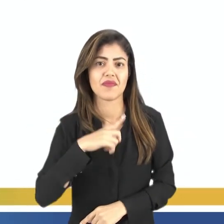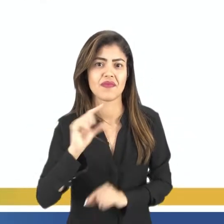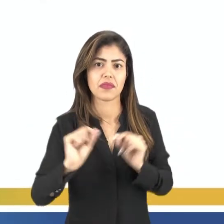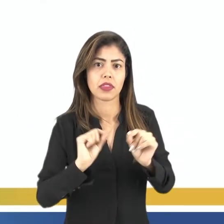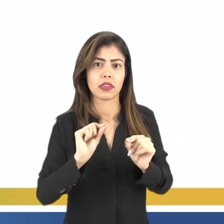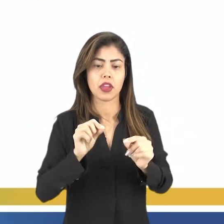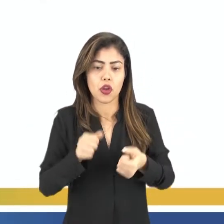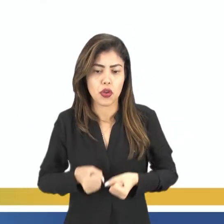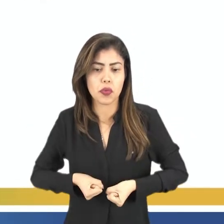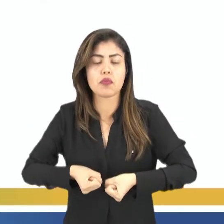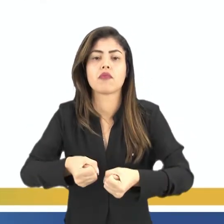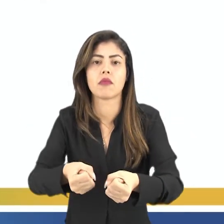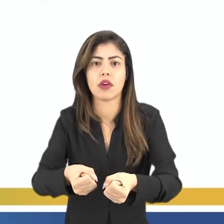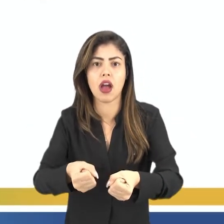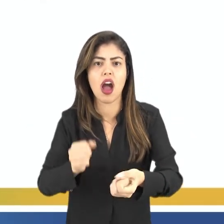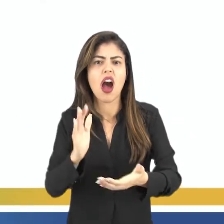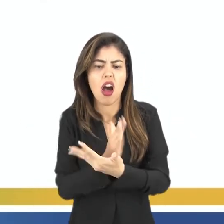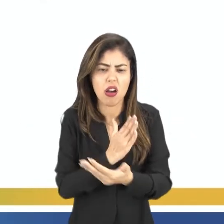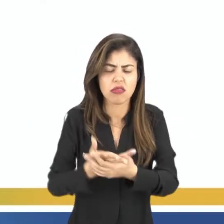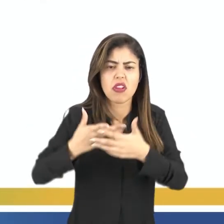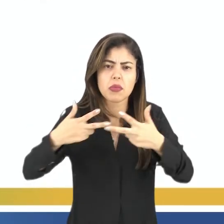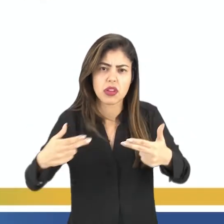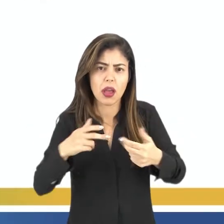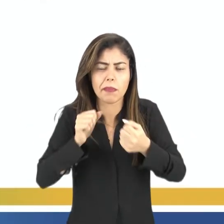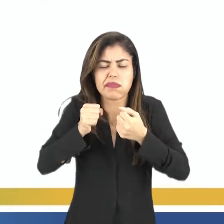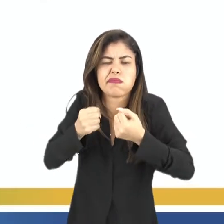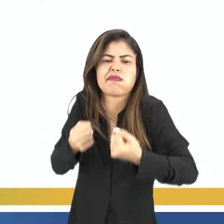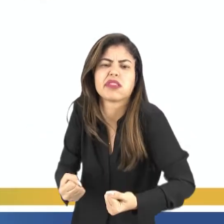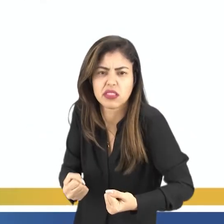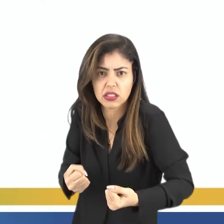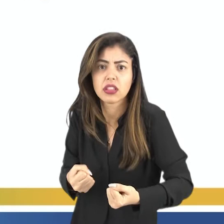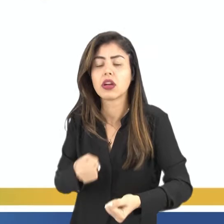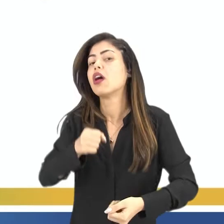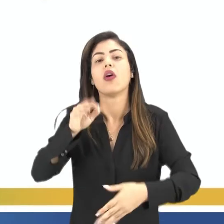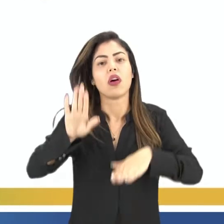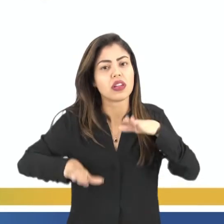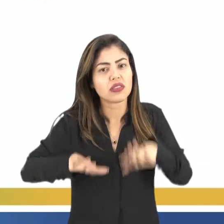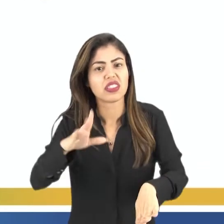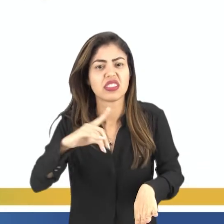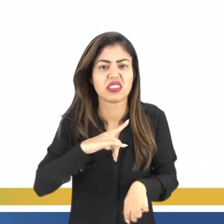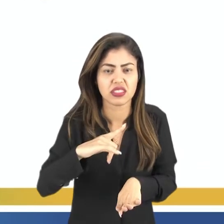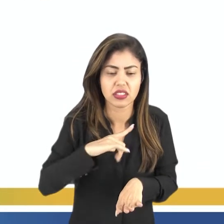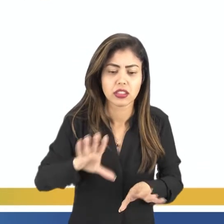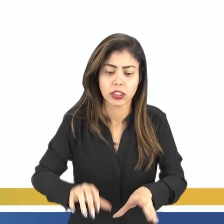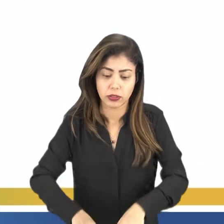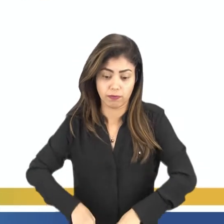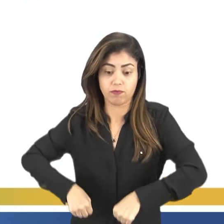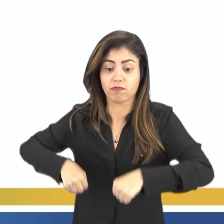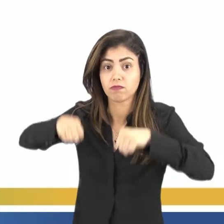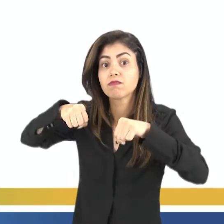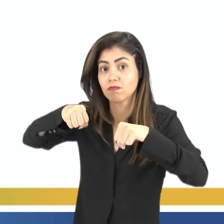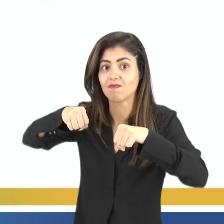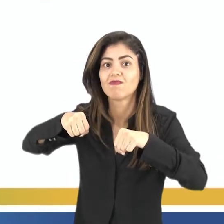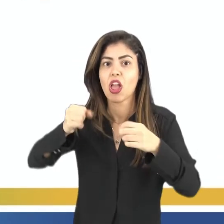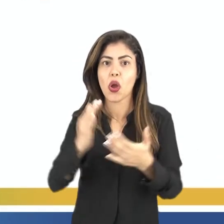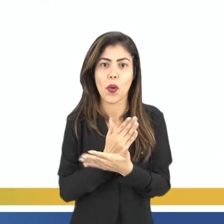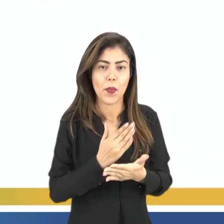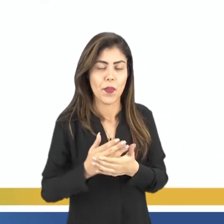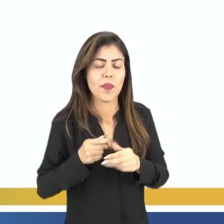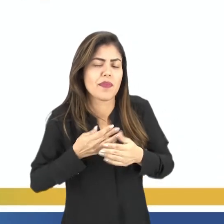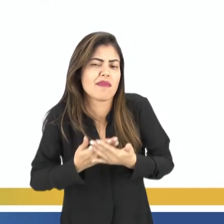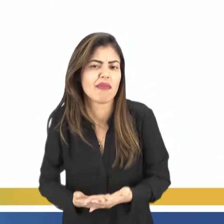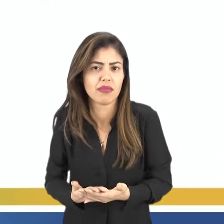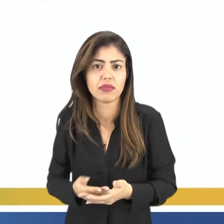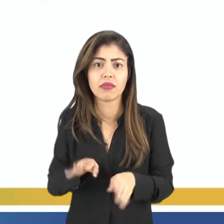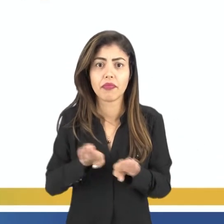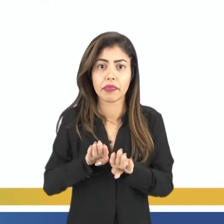vai empurrar, né, algum objeto muito pesado, ou geralmente quando você vai levantar objetos pesados. Isso